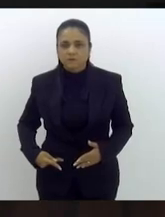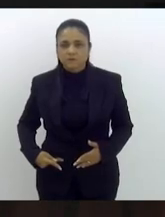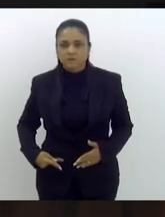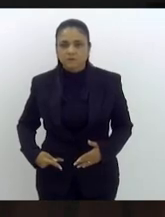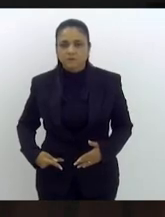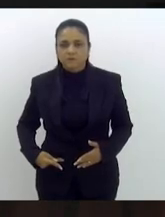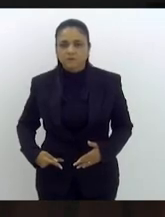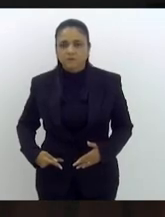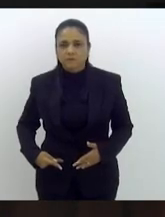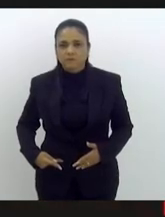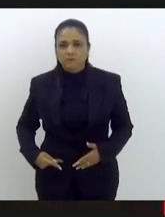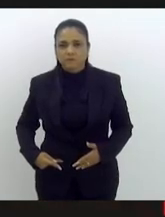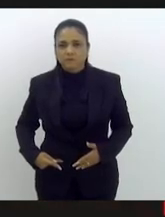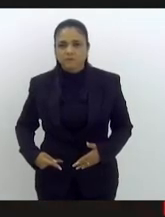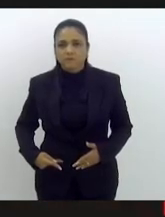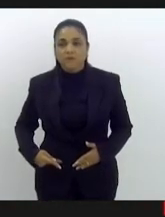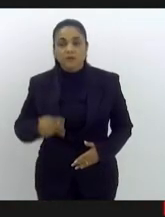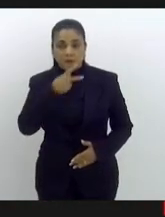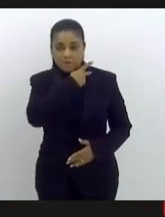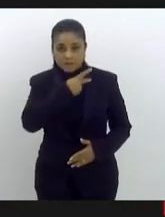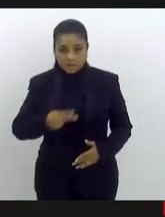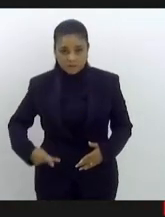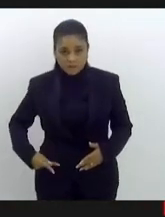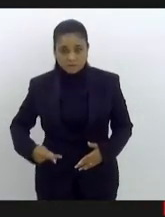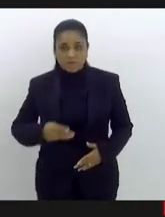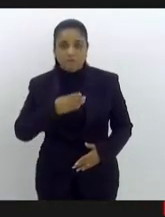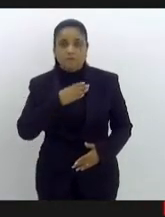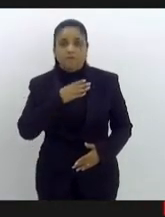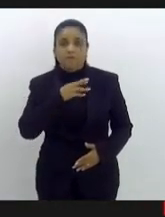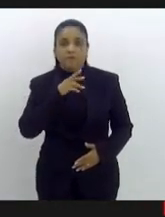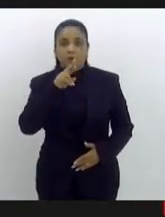Minuto, Chico. Presidente, Bacelar. Pois não.